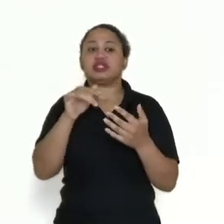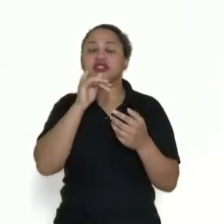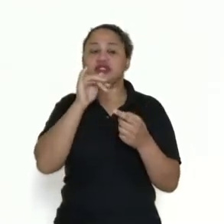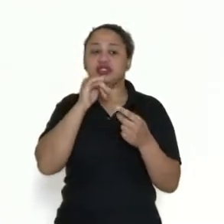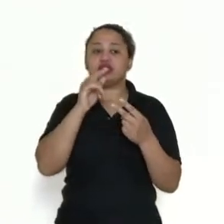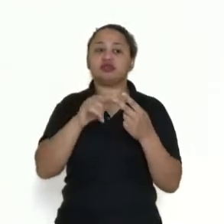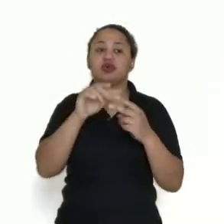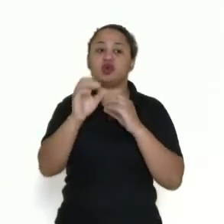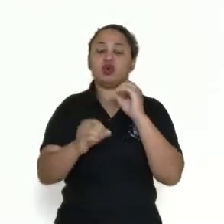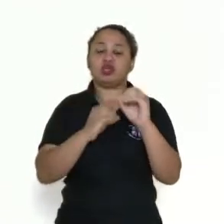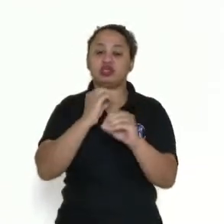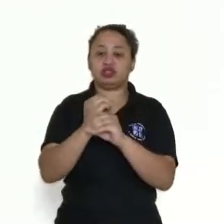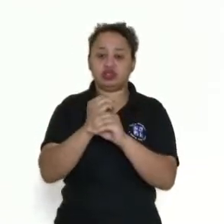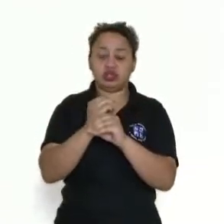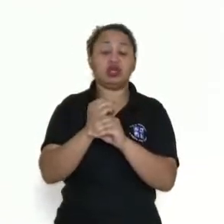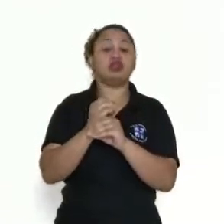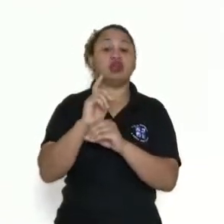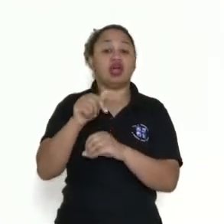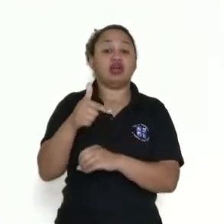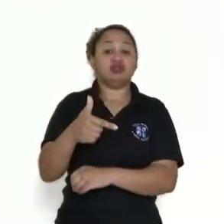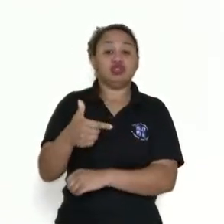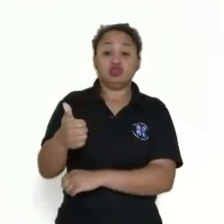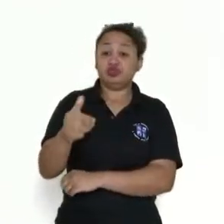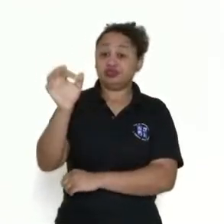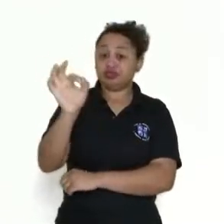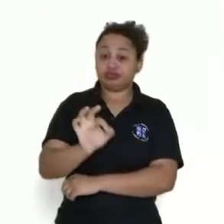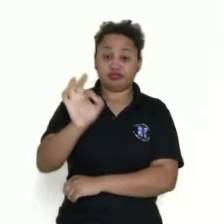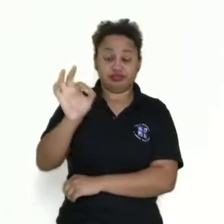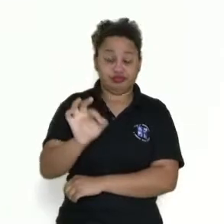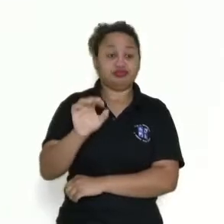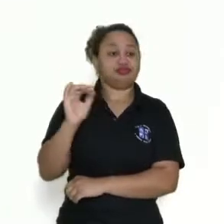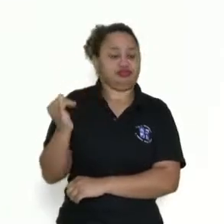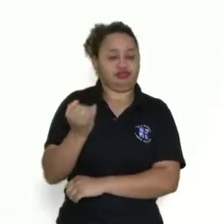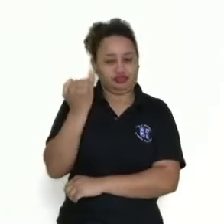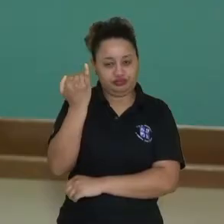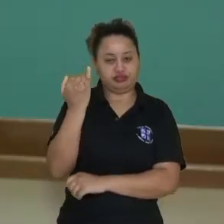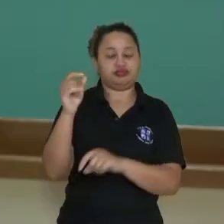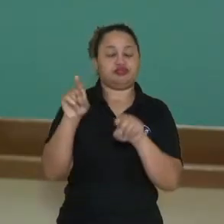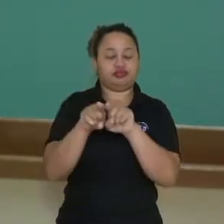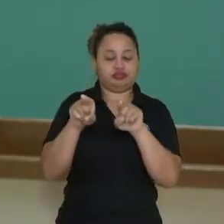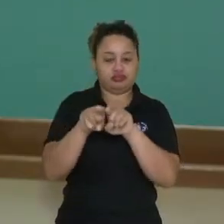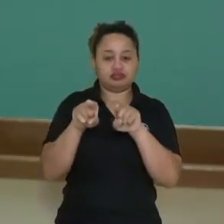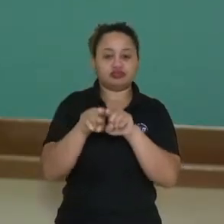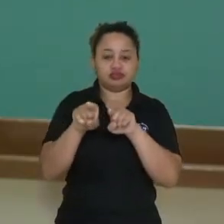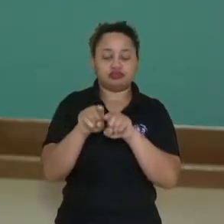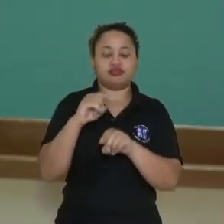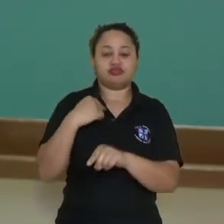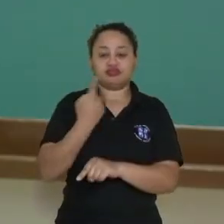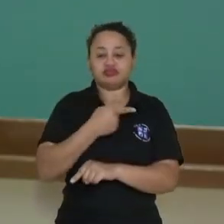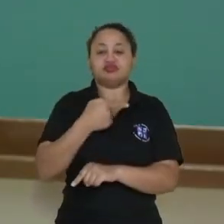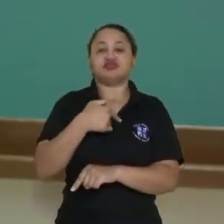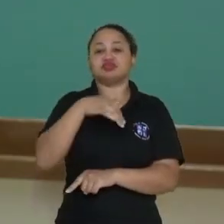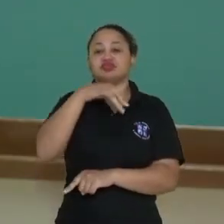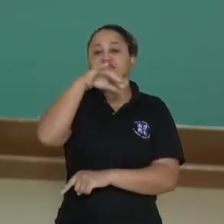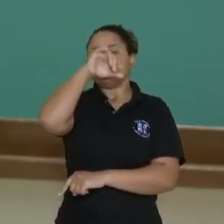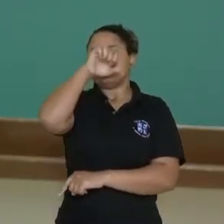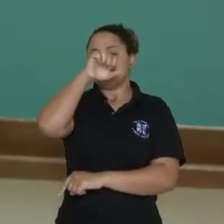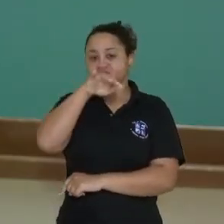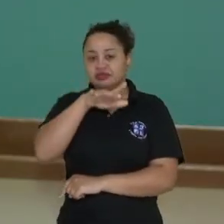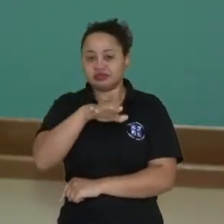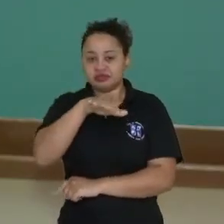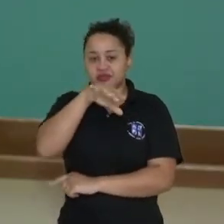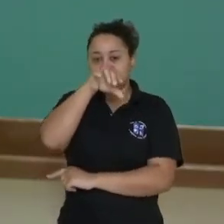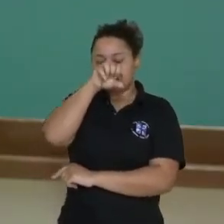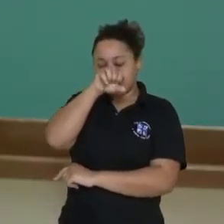o oxigênio aqui, faz apenas 21%. É importantíssimo também, é o gás que a gente usa na nossa respiração